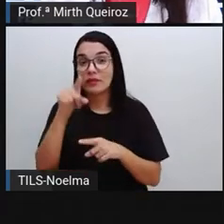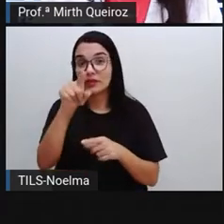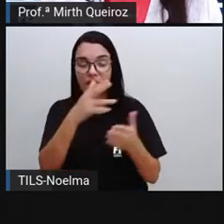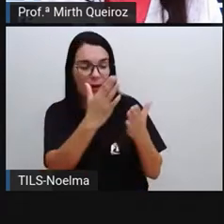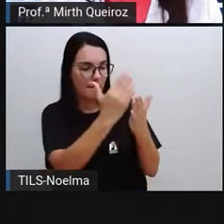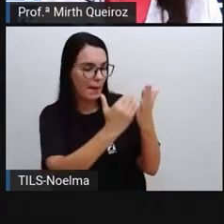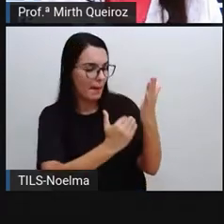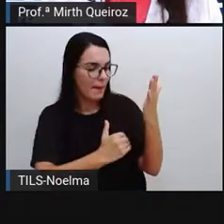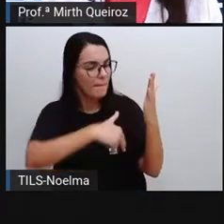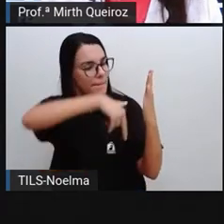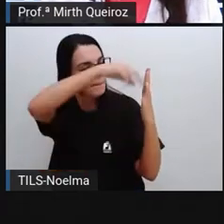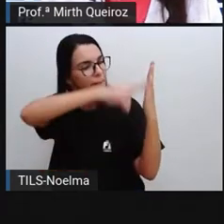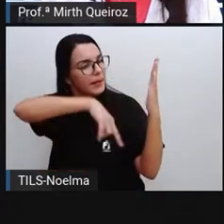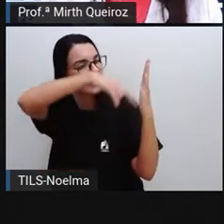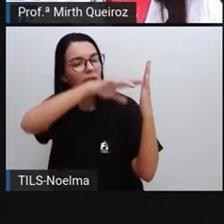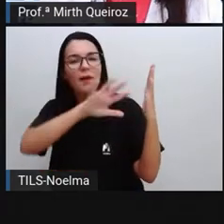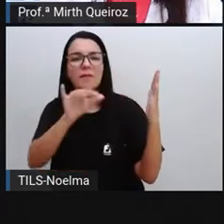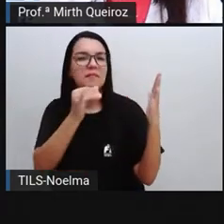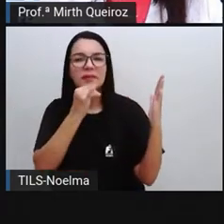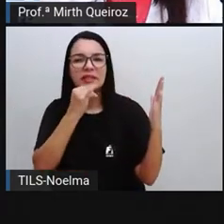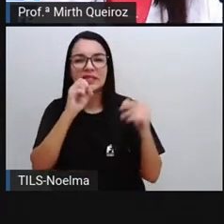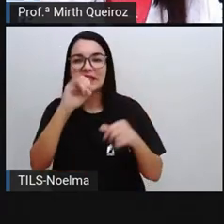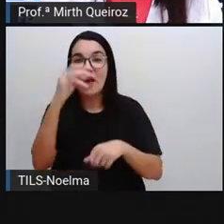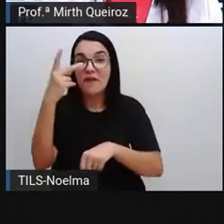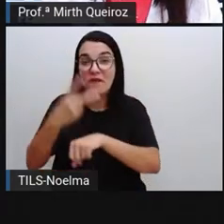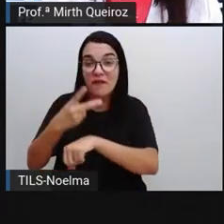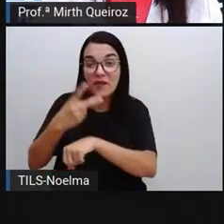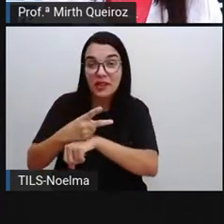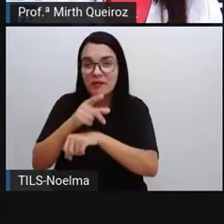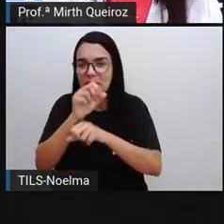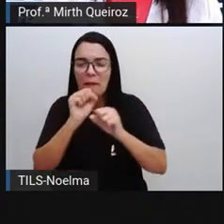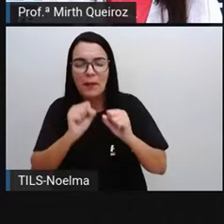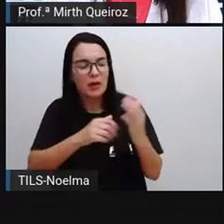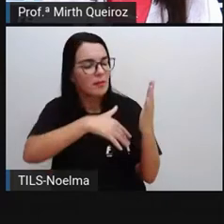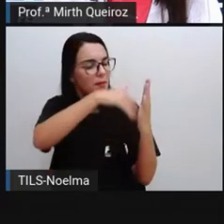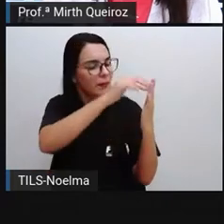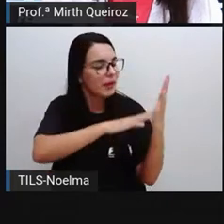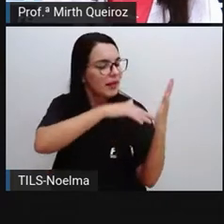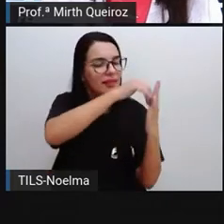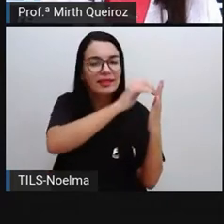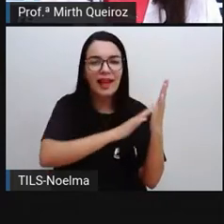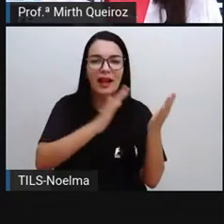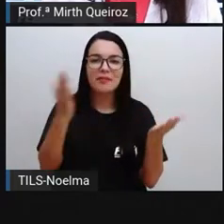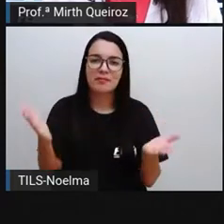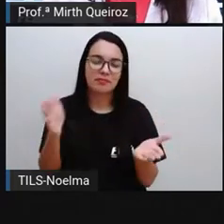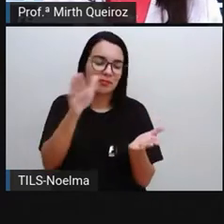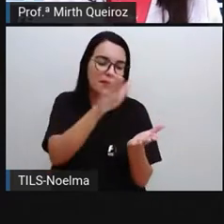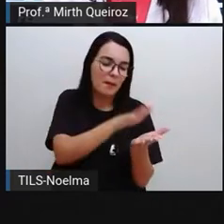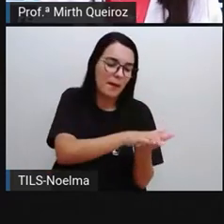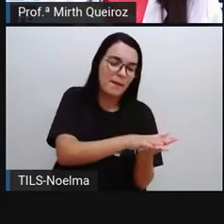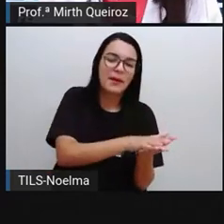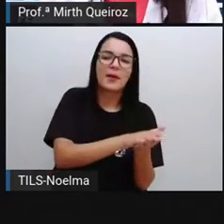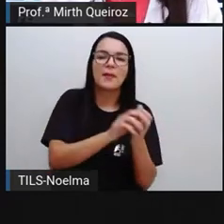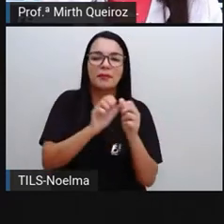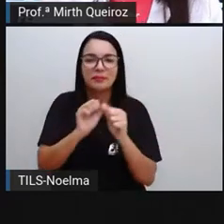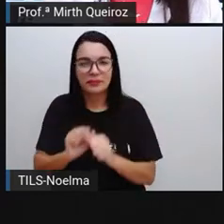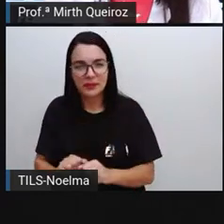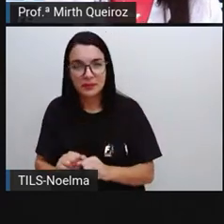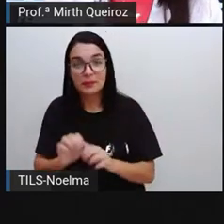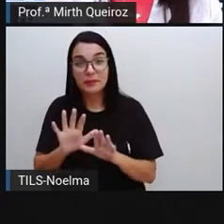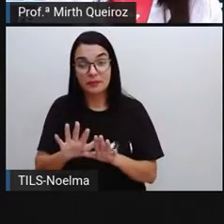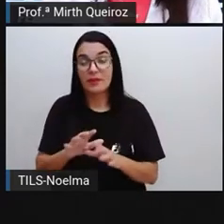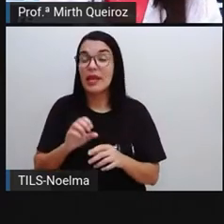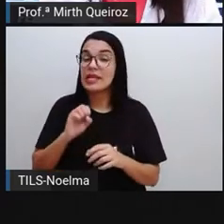uma placa de vidro, por exemplo, e a partir dela vocês colocam ali o seu papel, né? Para poder fazer a impressão. Apesar de